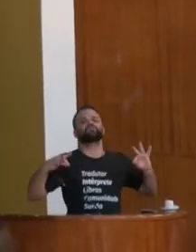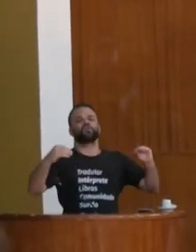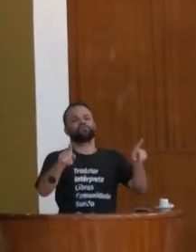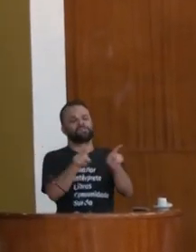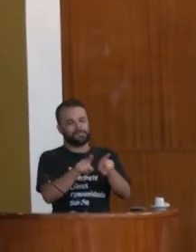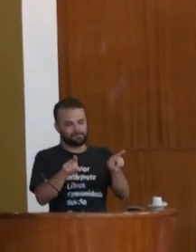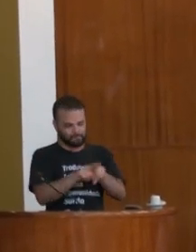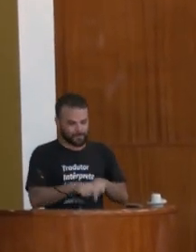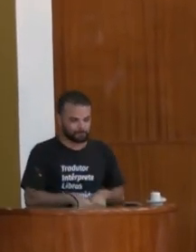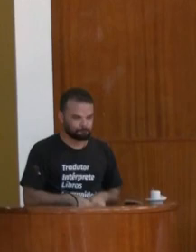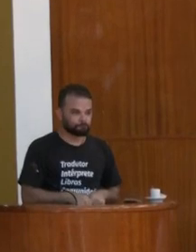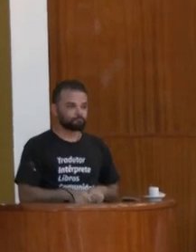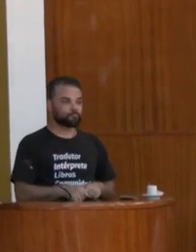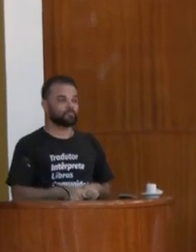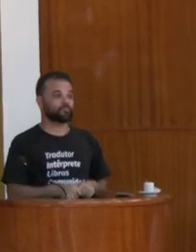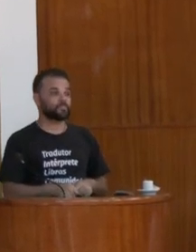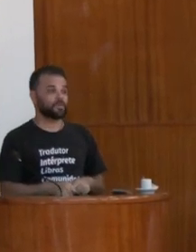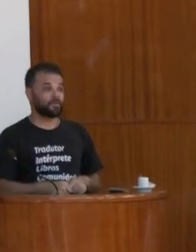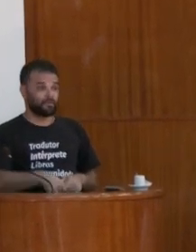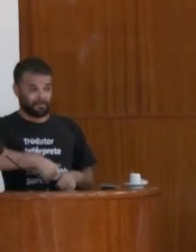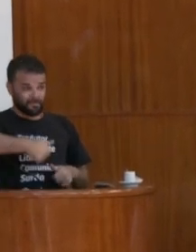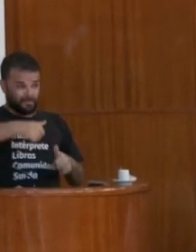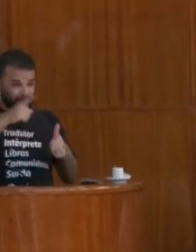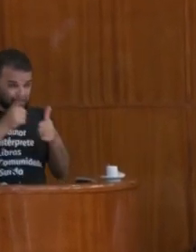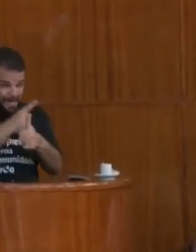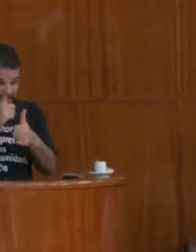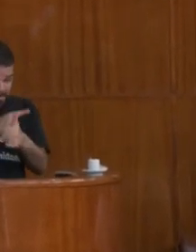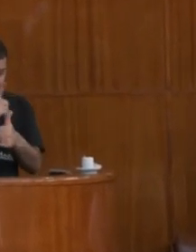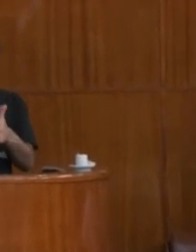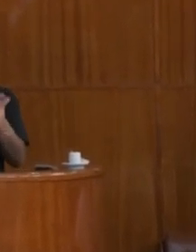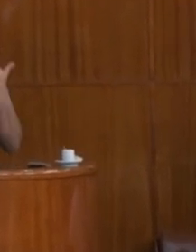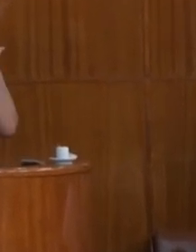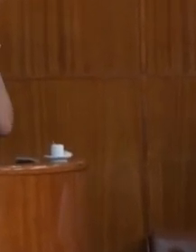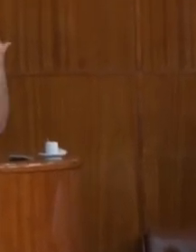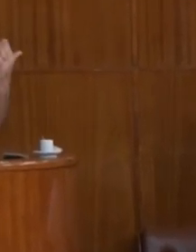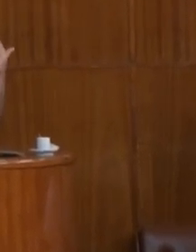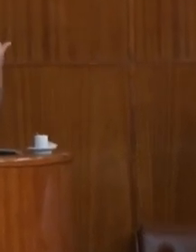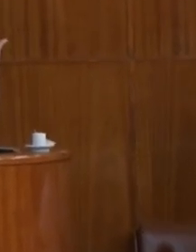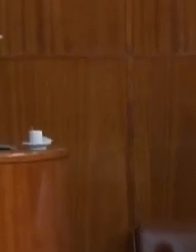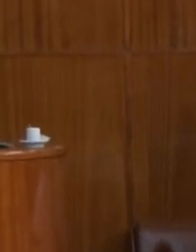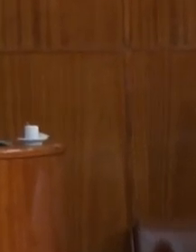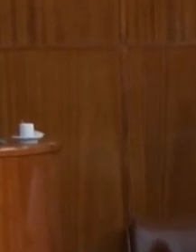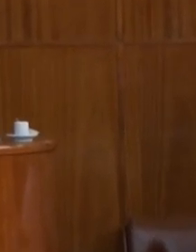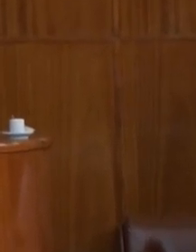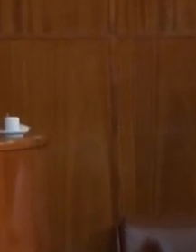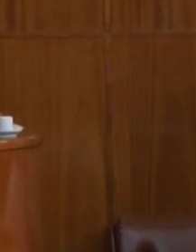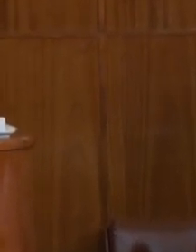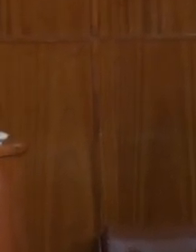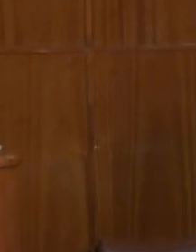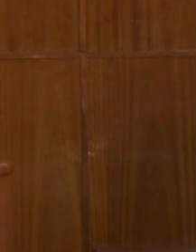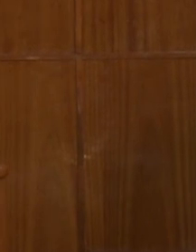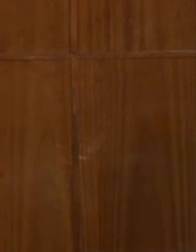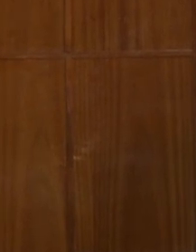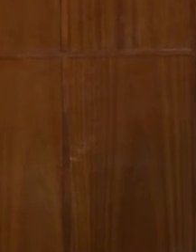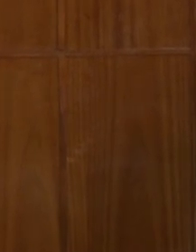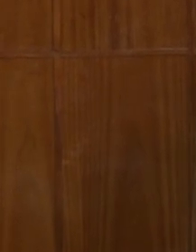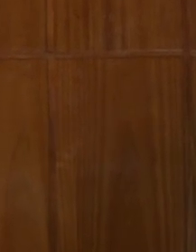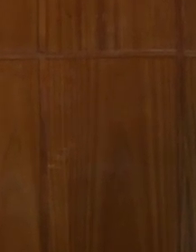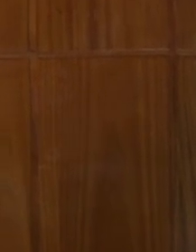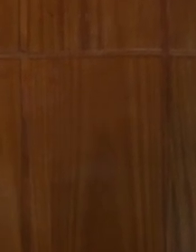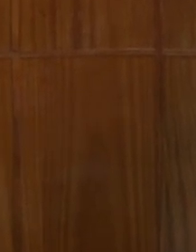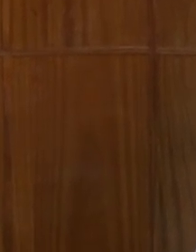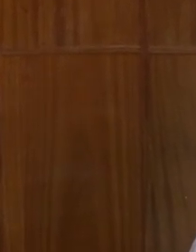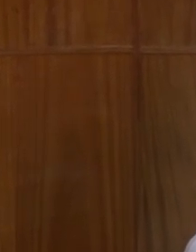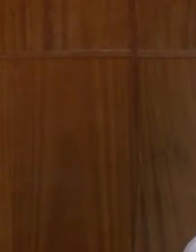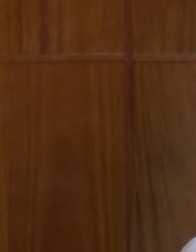Primeiro, agradecer, Munir, e parabenizar por essa oportunidade que todos nós estamos tendo de aprender aqui um pouco mais sobre a